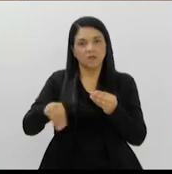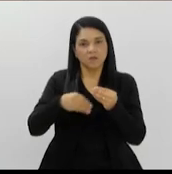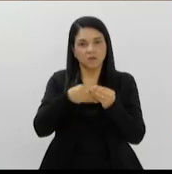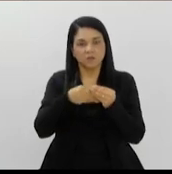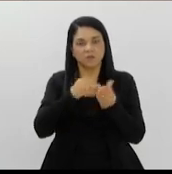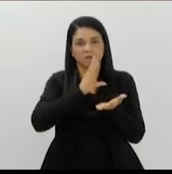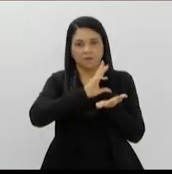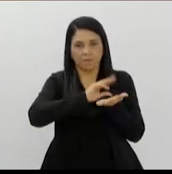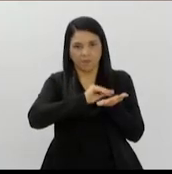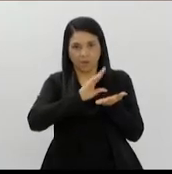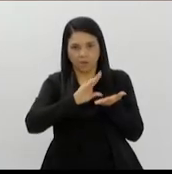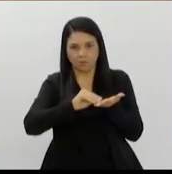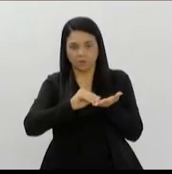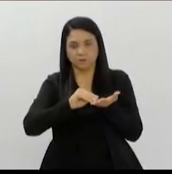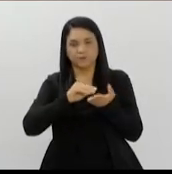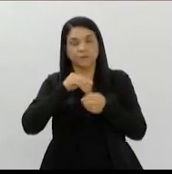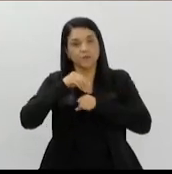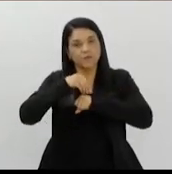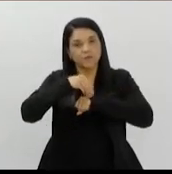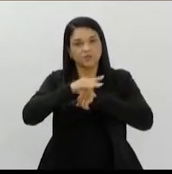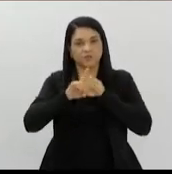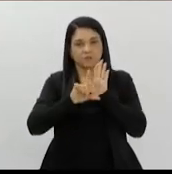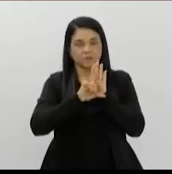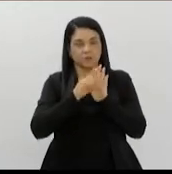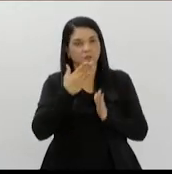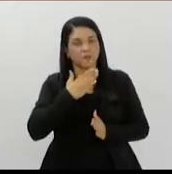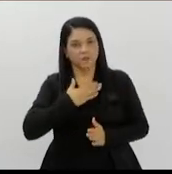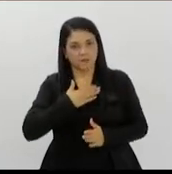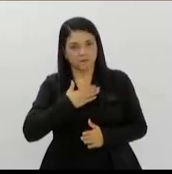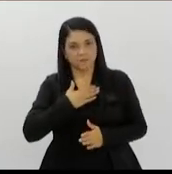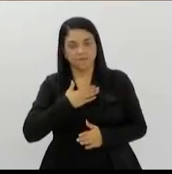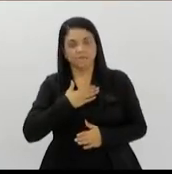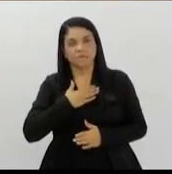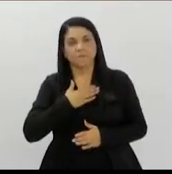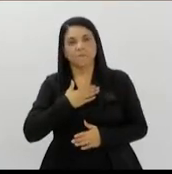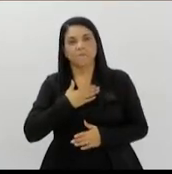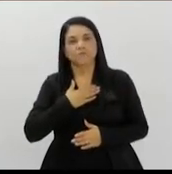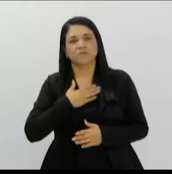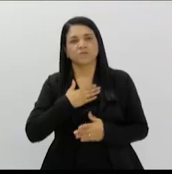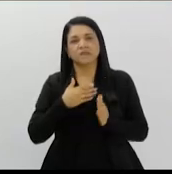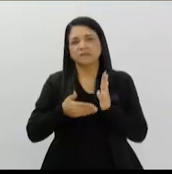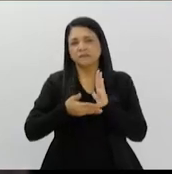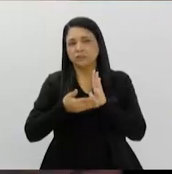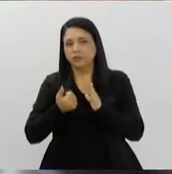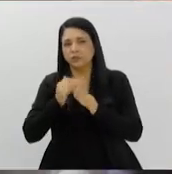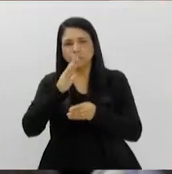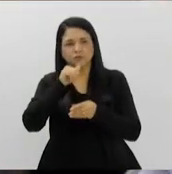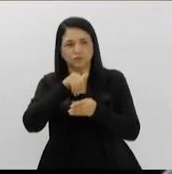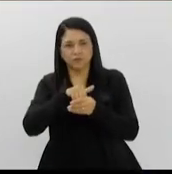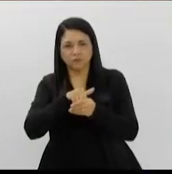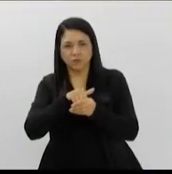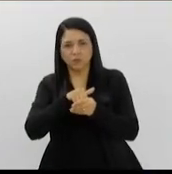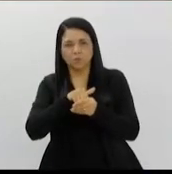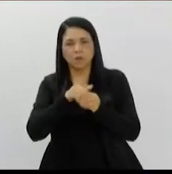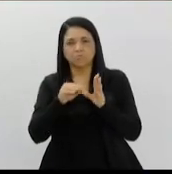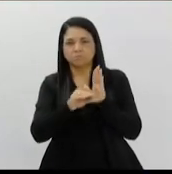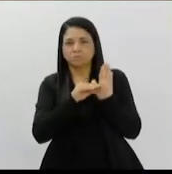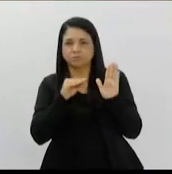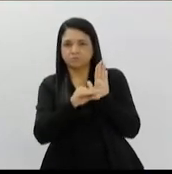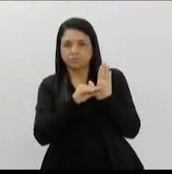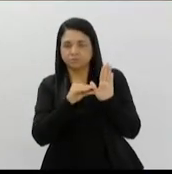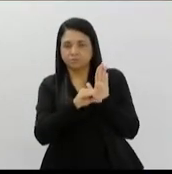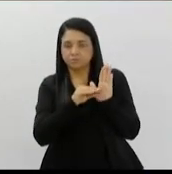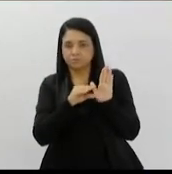pauta a minha indicação legislativa, que saiu de votação por ter recebido algumas emendas,